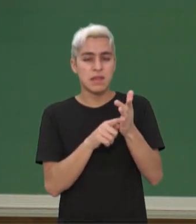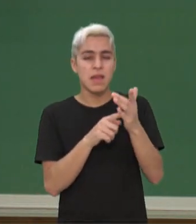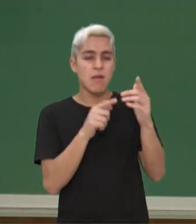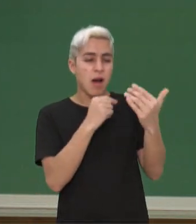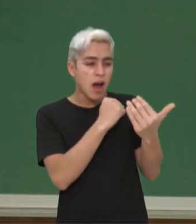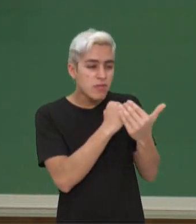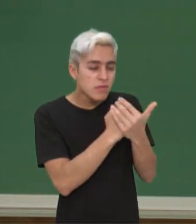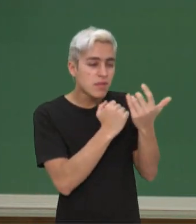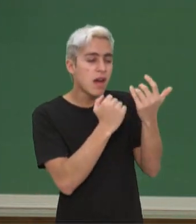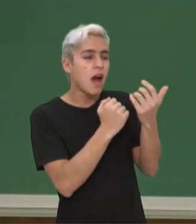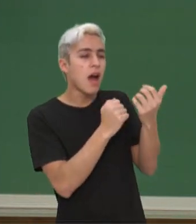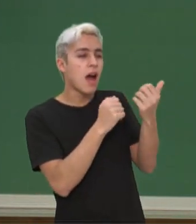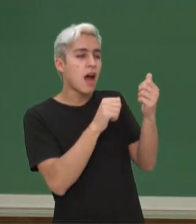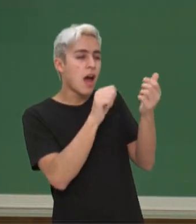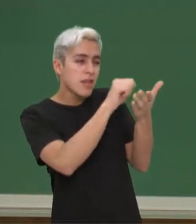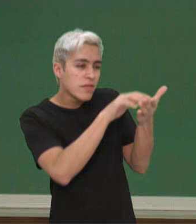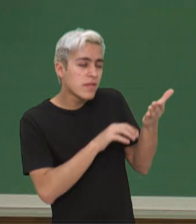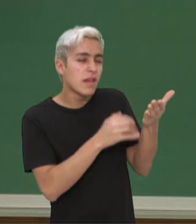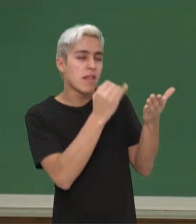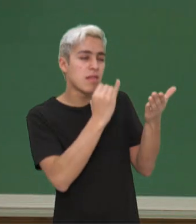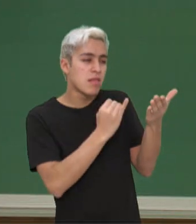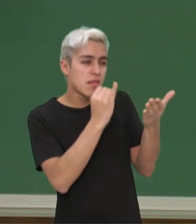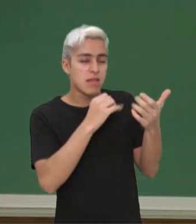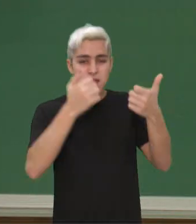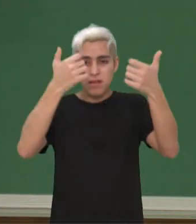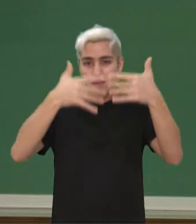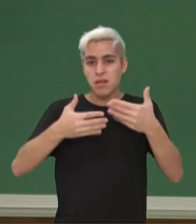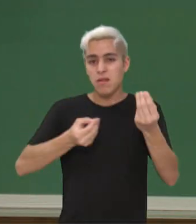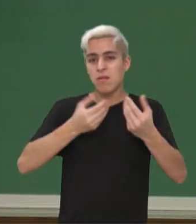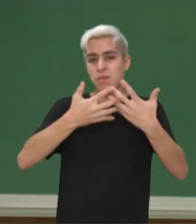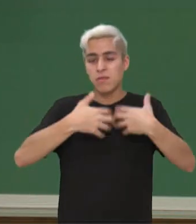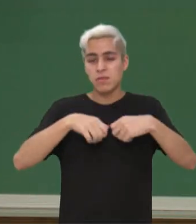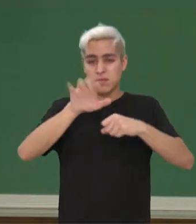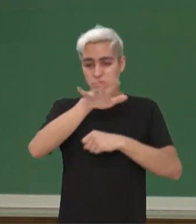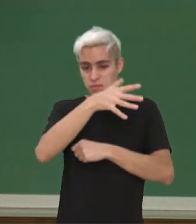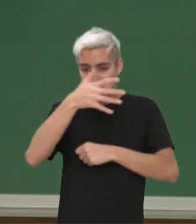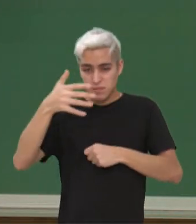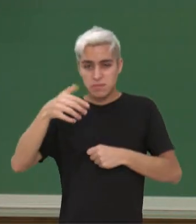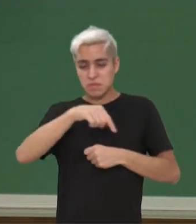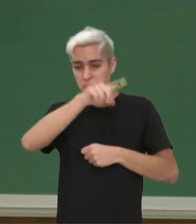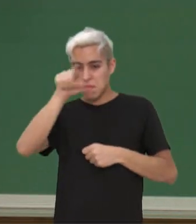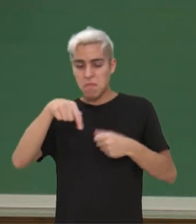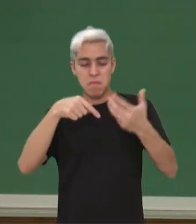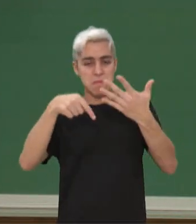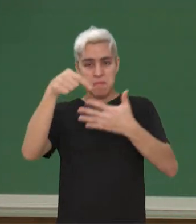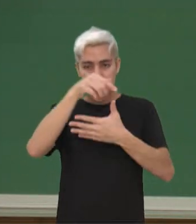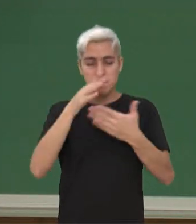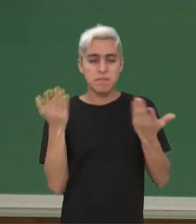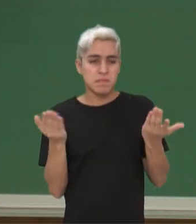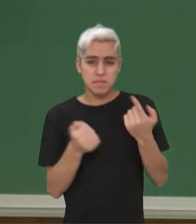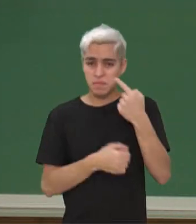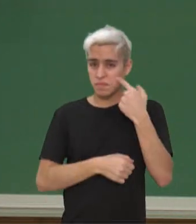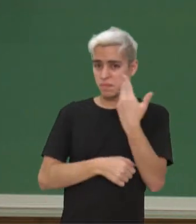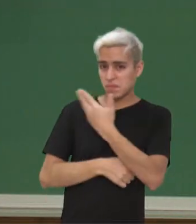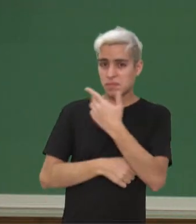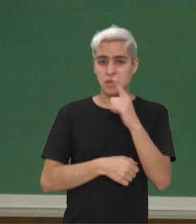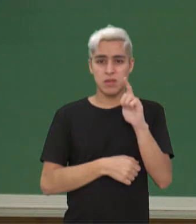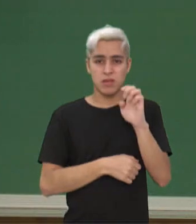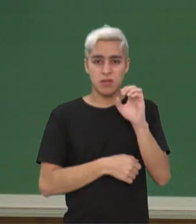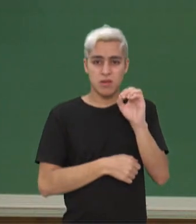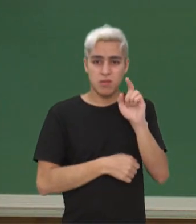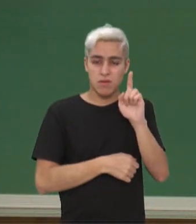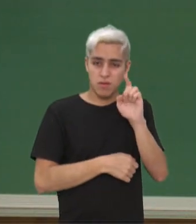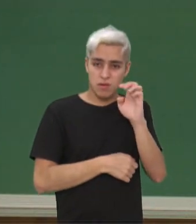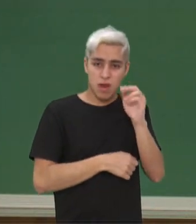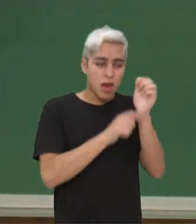simuladores, né, para descrever o gráfico da função, de várias funções. E a gente aqui pode usar o GeoGebra para